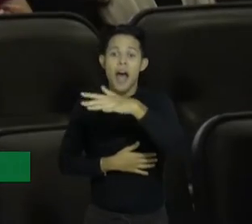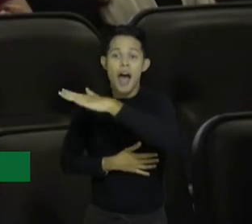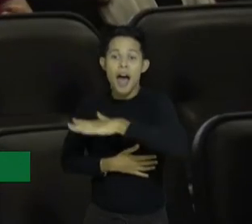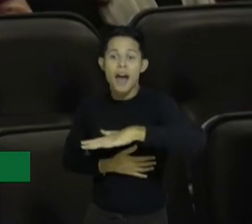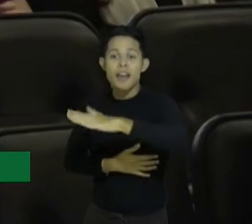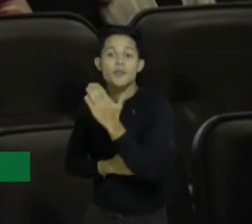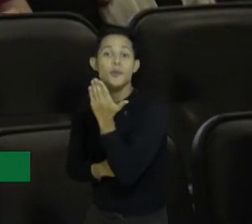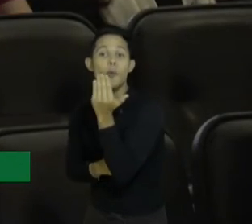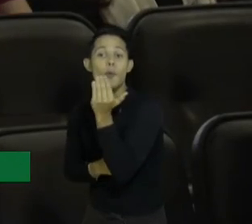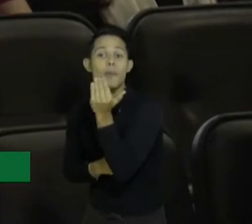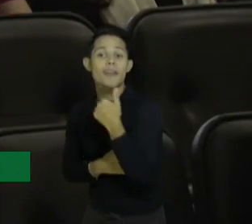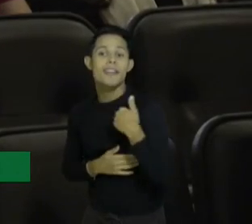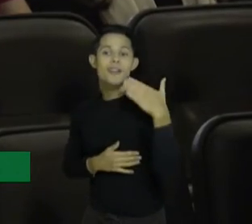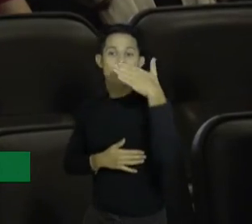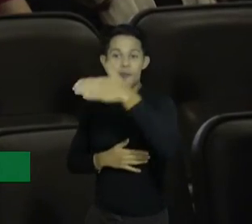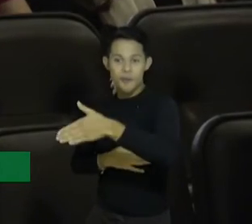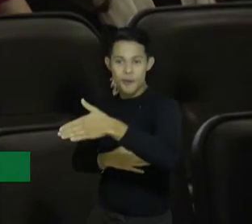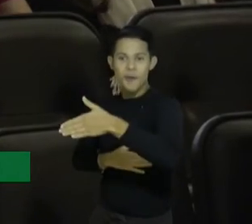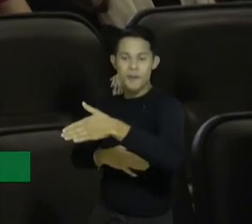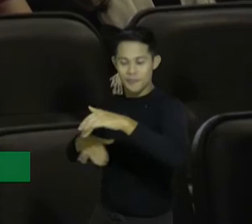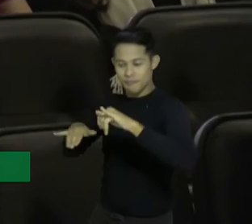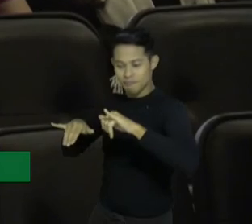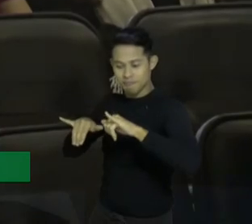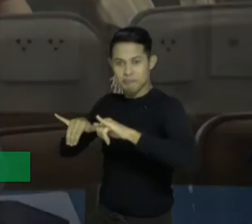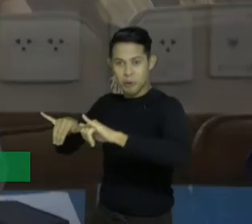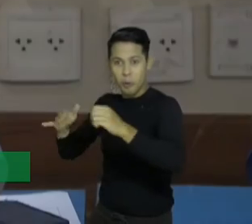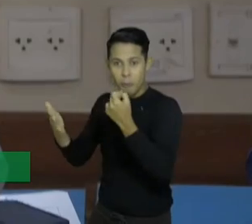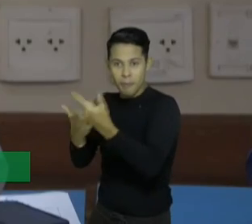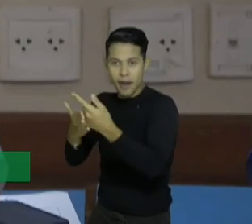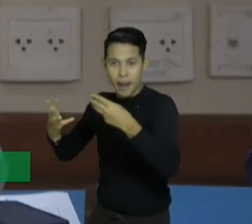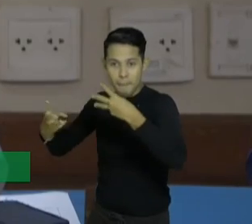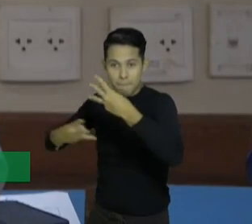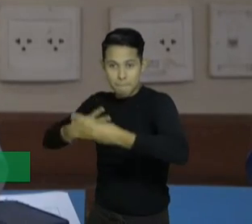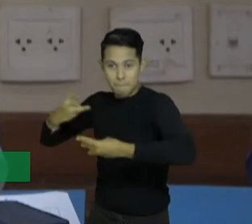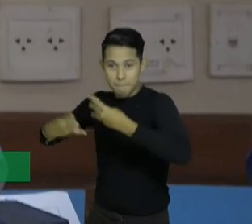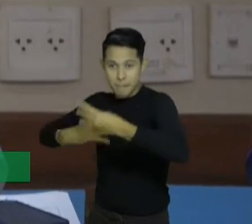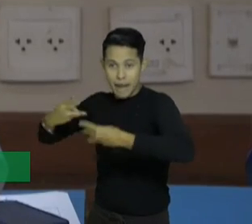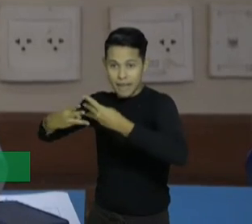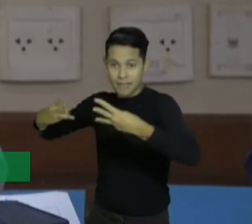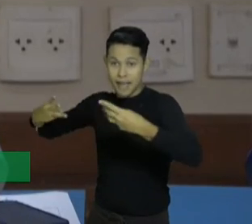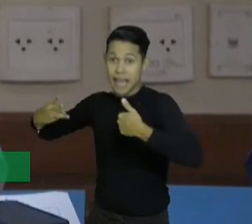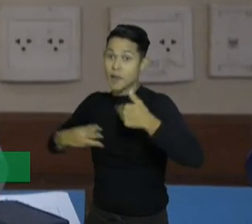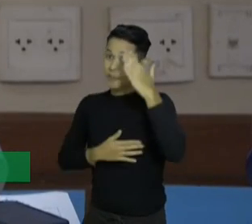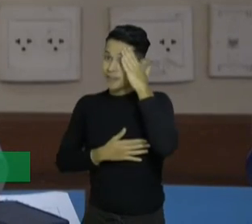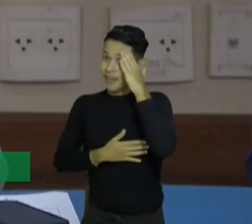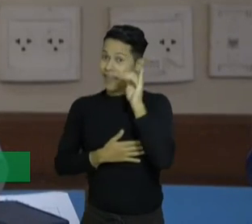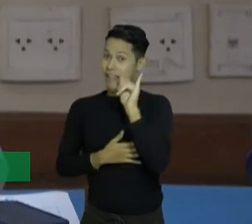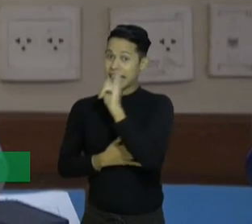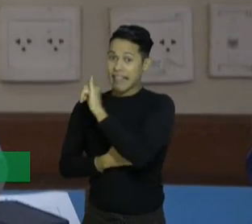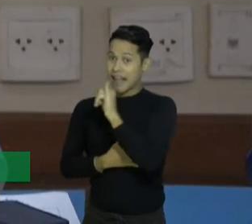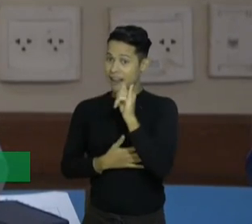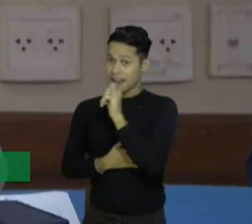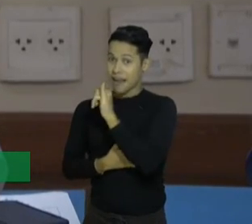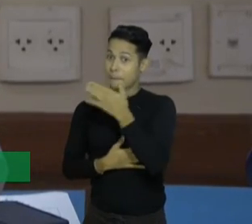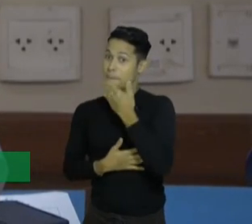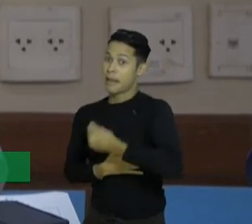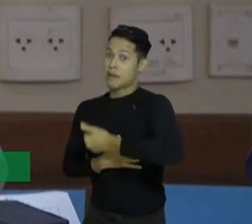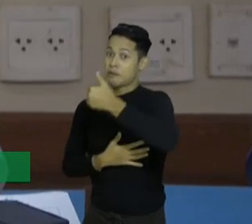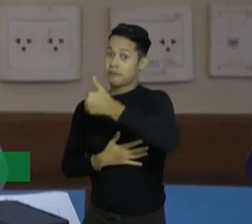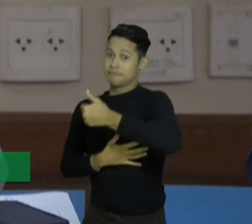eu vou no supermercado comprar a minha massa eu tenho no subconsciente que a massa italiana é a melhor do que que eu tenho aqui